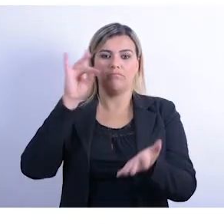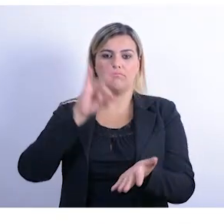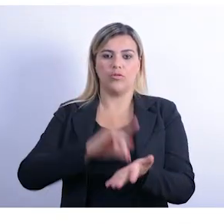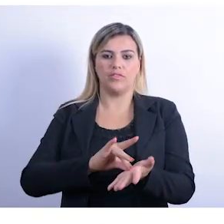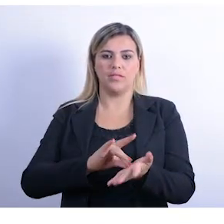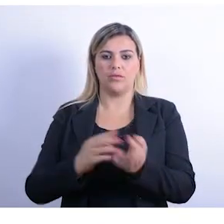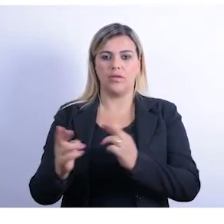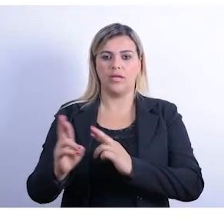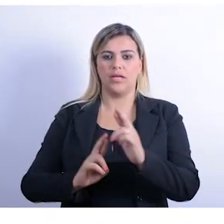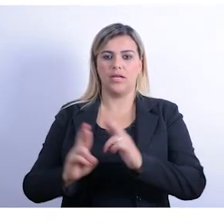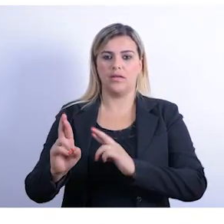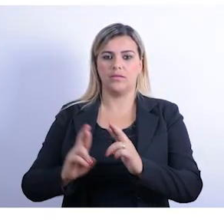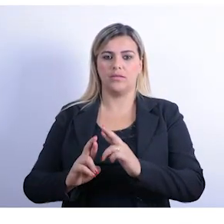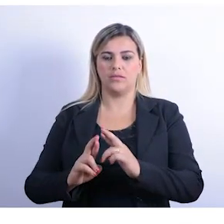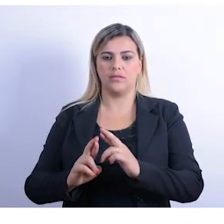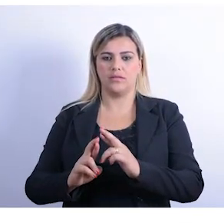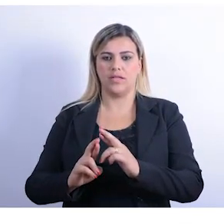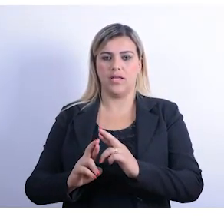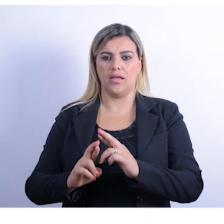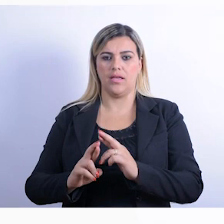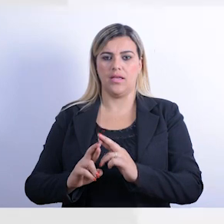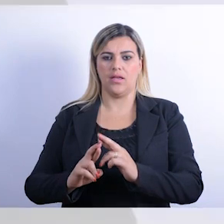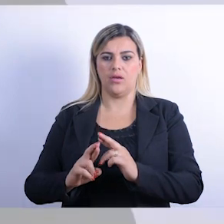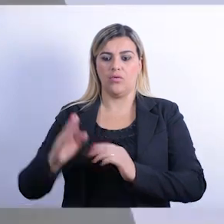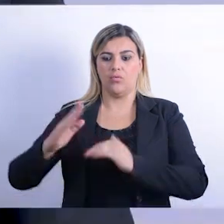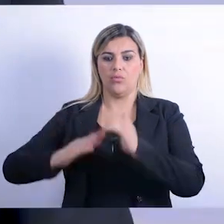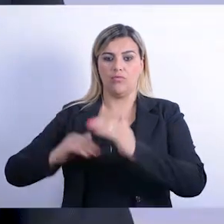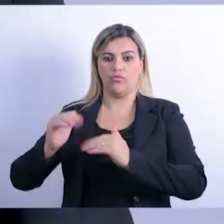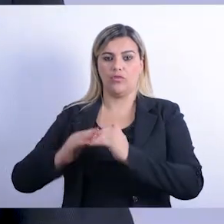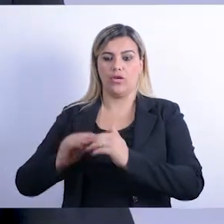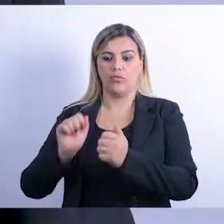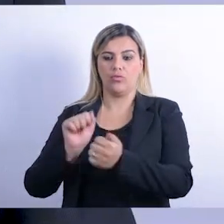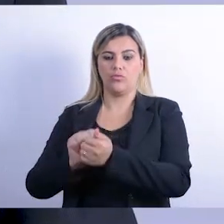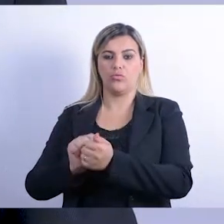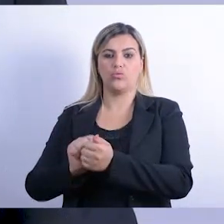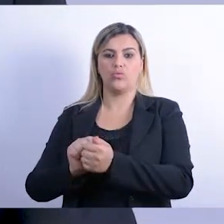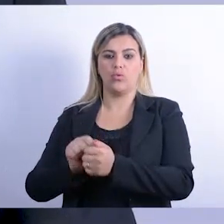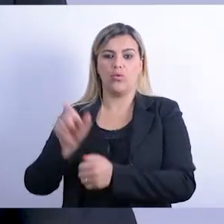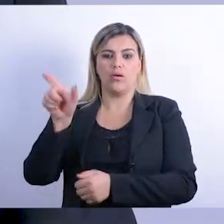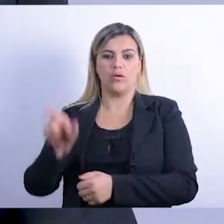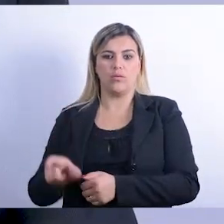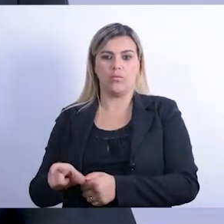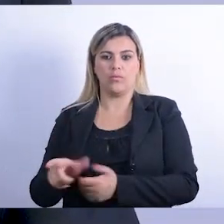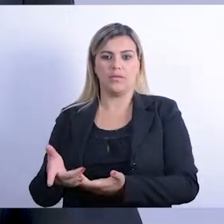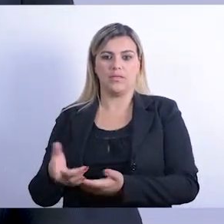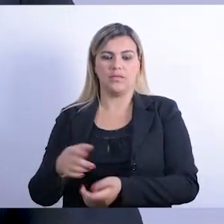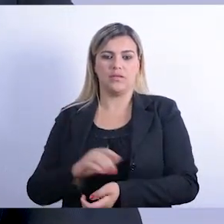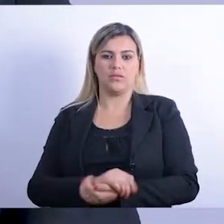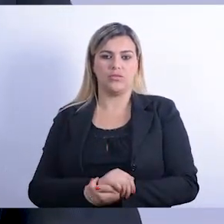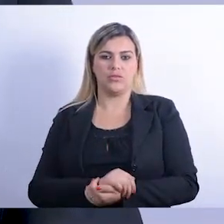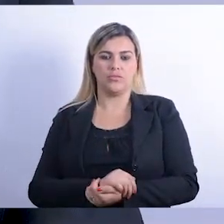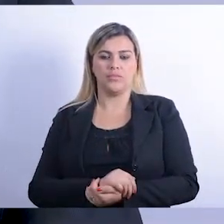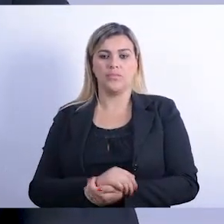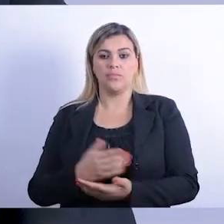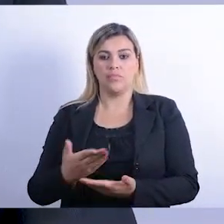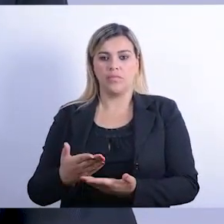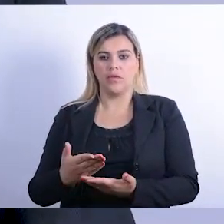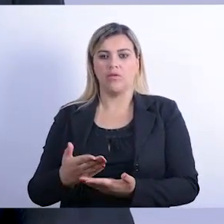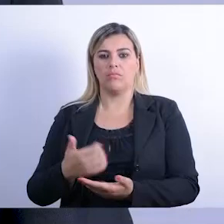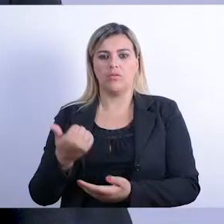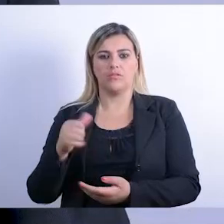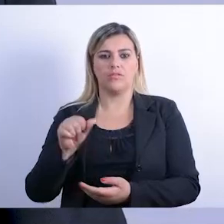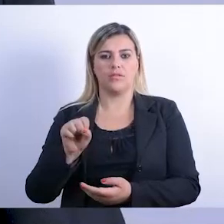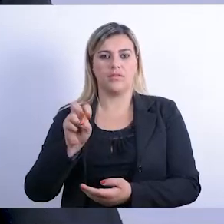o tema oficial do Congresso foi a relação terapeuta-paciente. Ou seja, em 1985, nós já